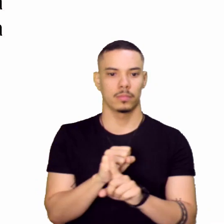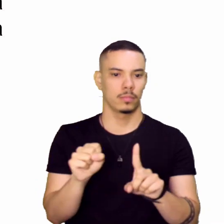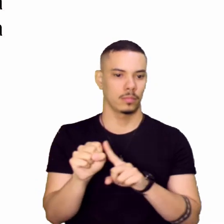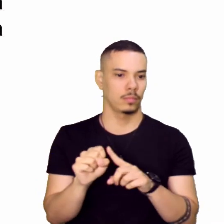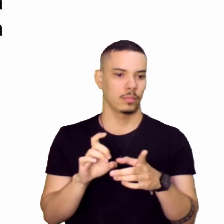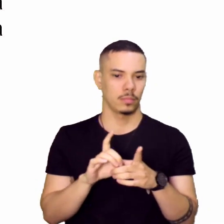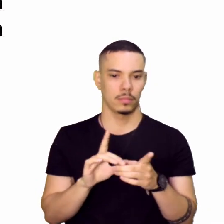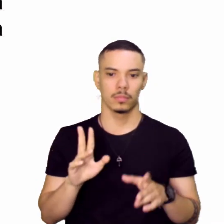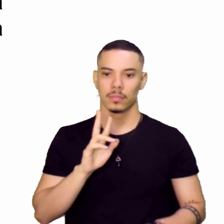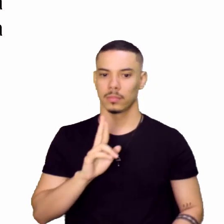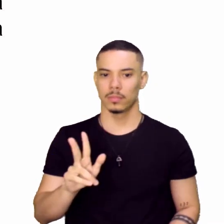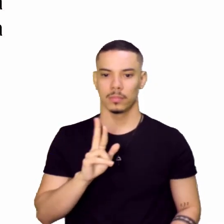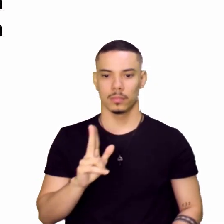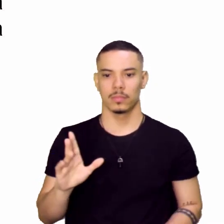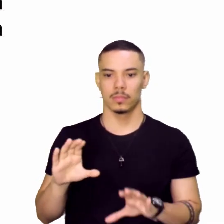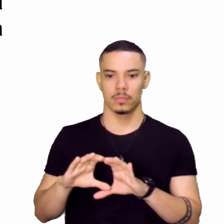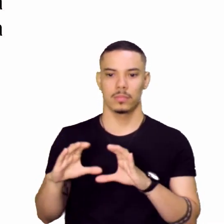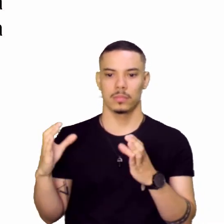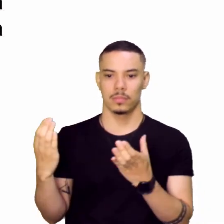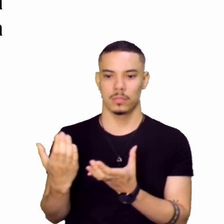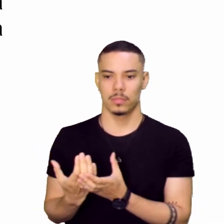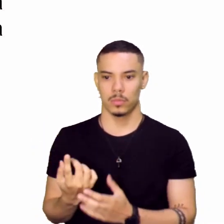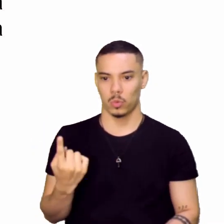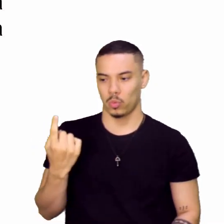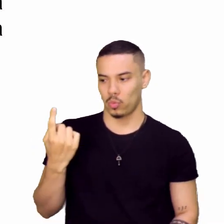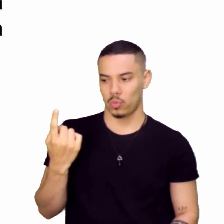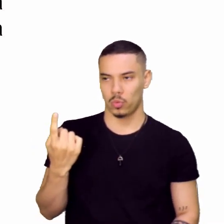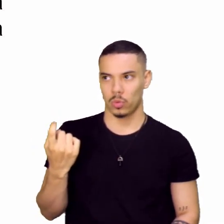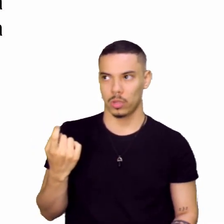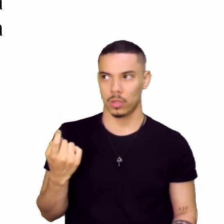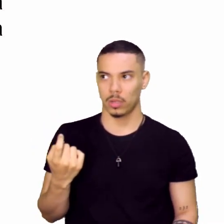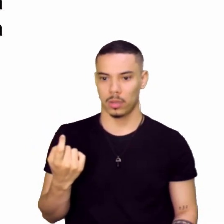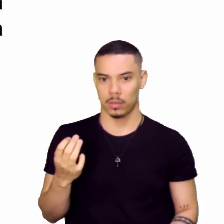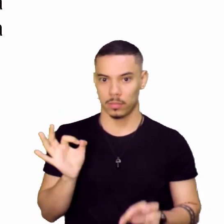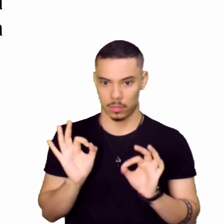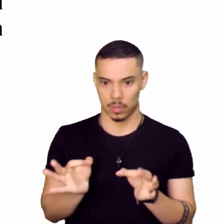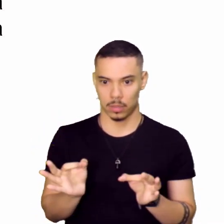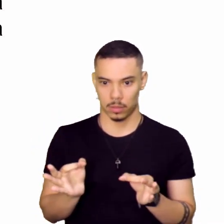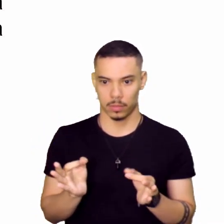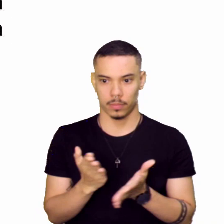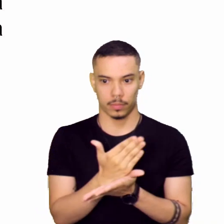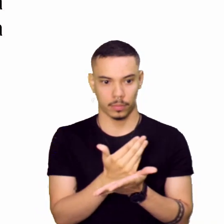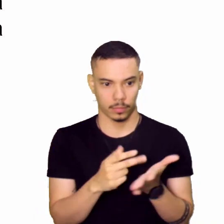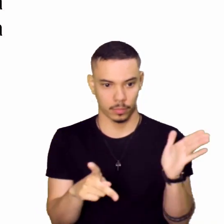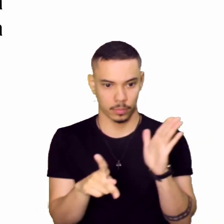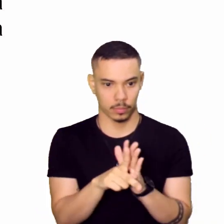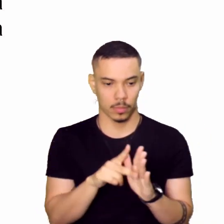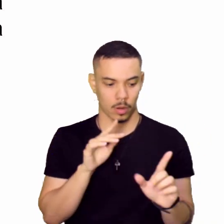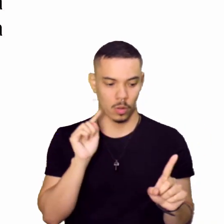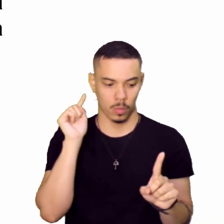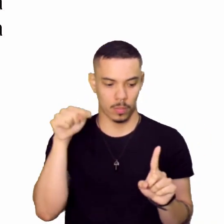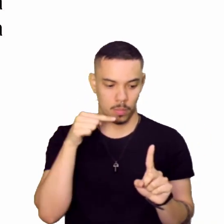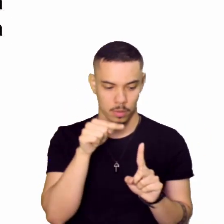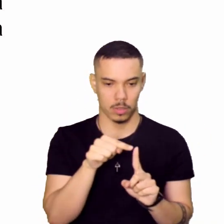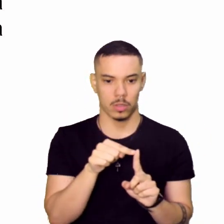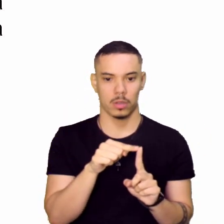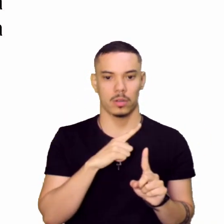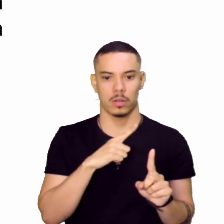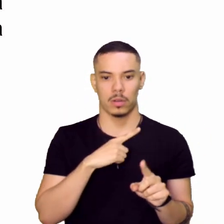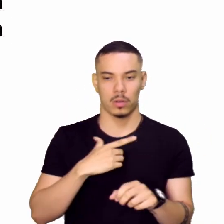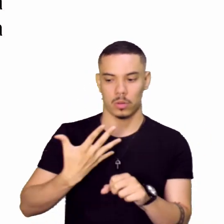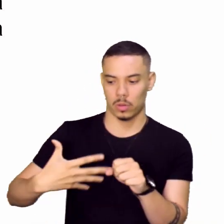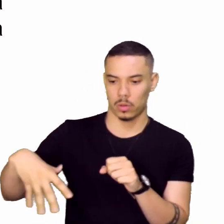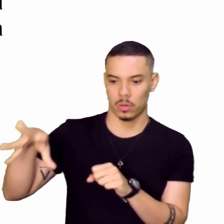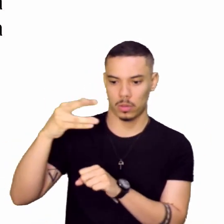não é uma comunidade una e indivíduo tá voltada para o bem comum obtido por consenso